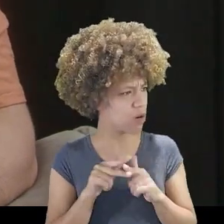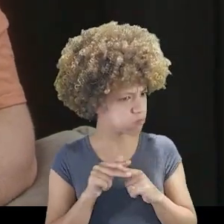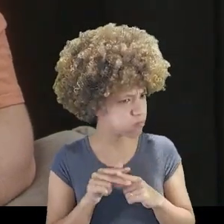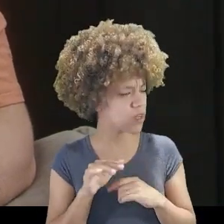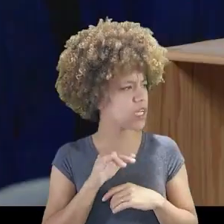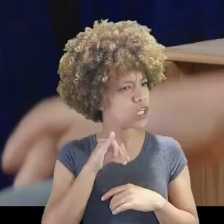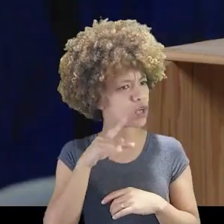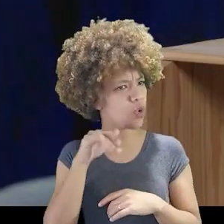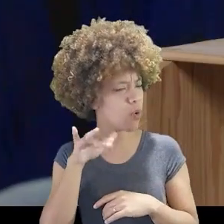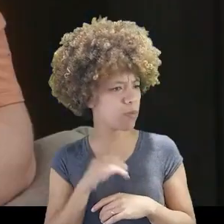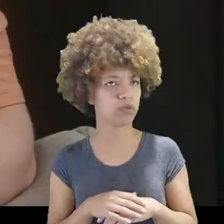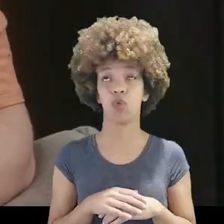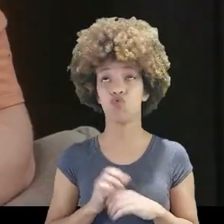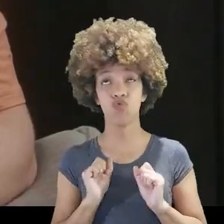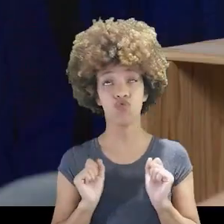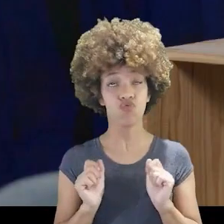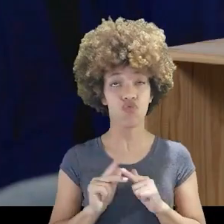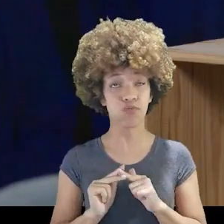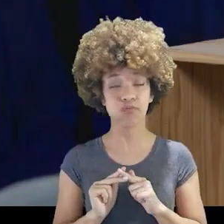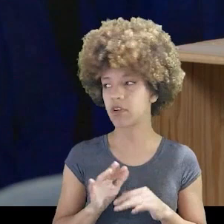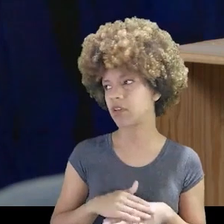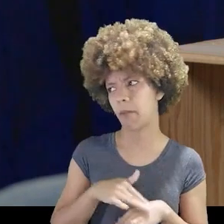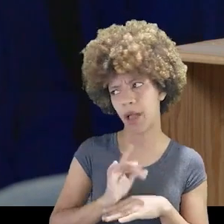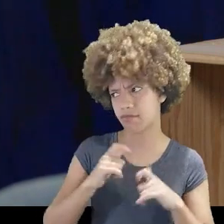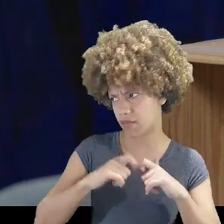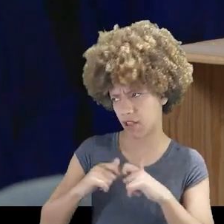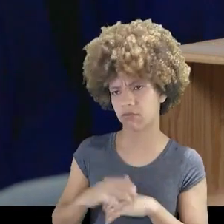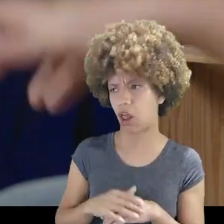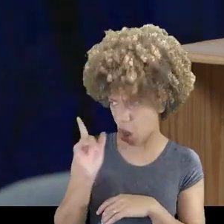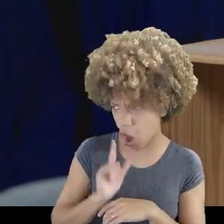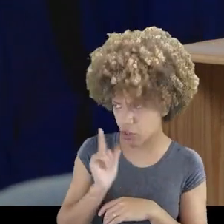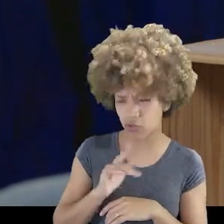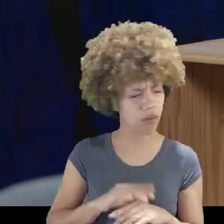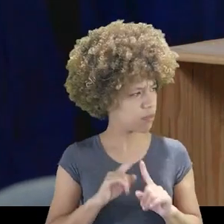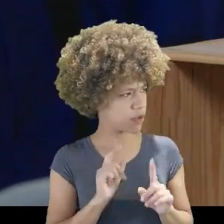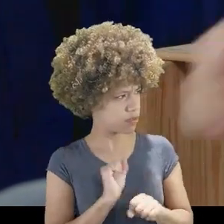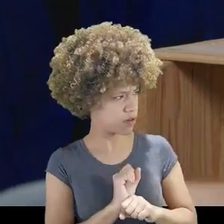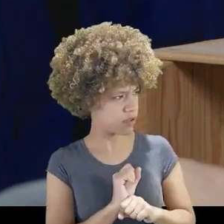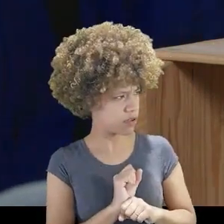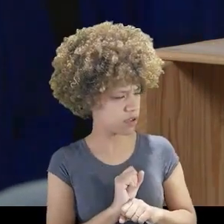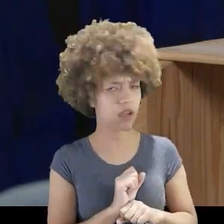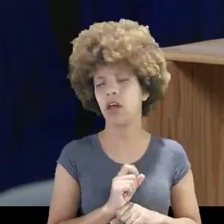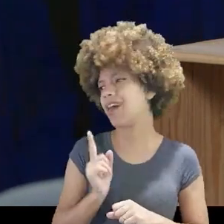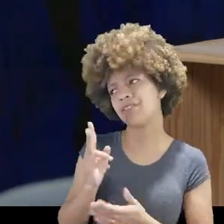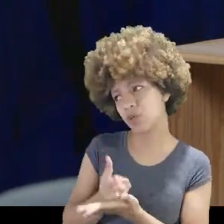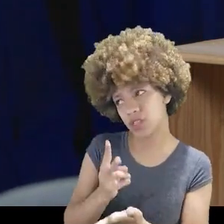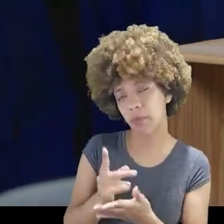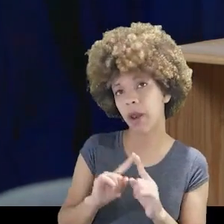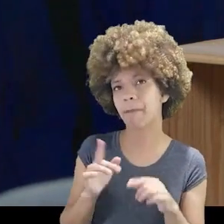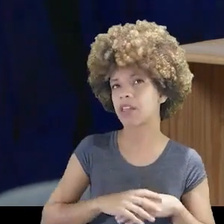o único do fazendo assim ó há mais coisas sexy eu acho que é uma pera aí vai dar um sempre né velho mas